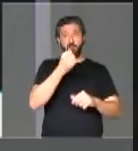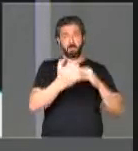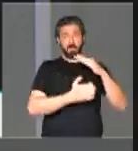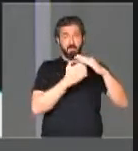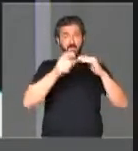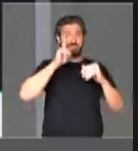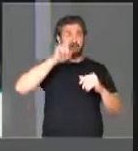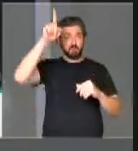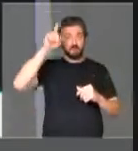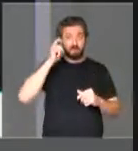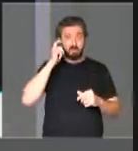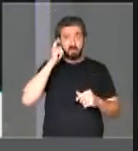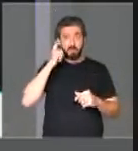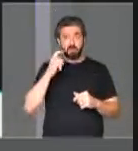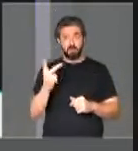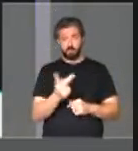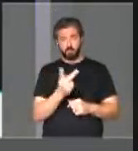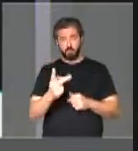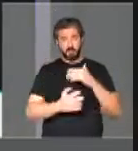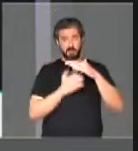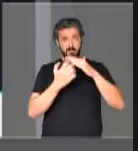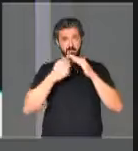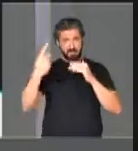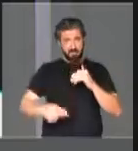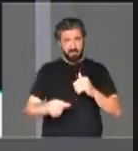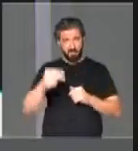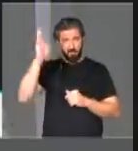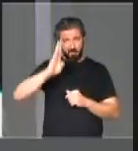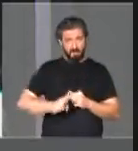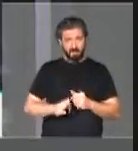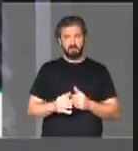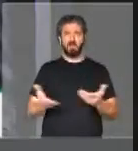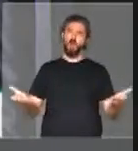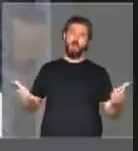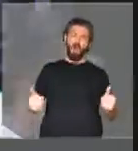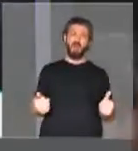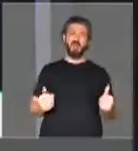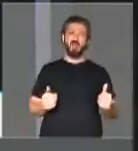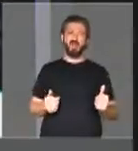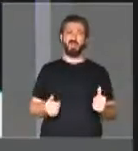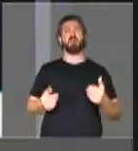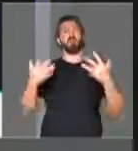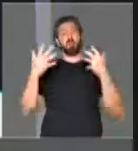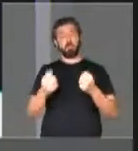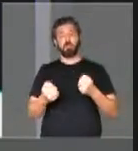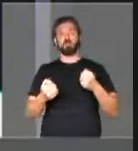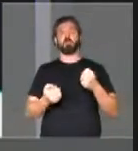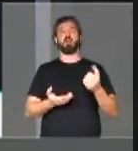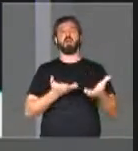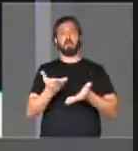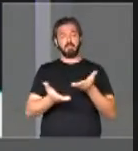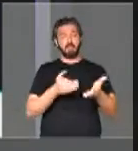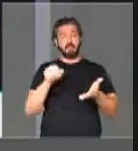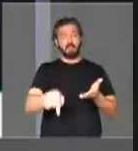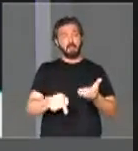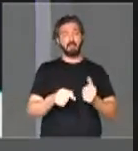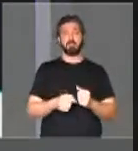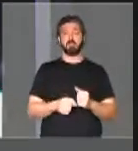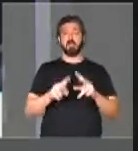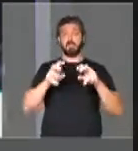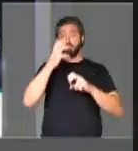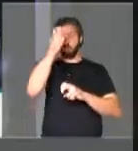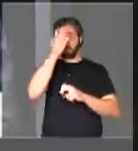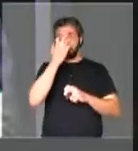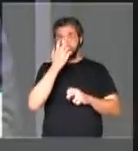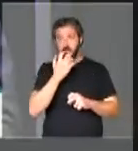de empresas americanas, são essas empresas nacionais? Ora, minha gente, vamos tratar esse assunto com